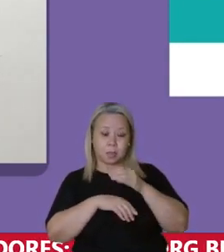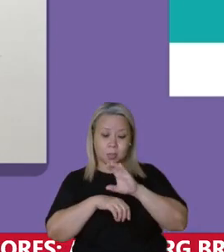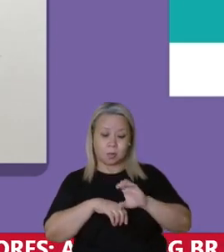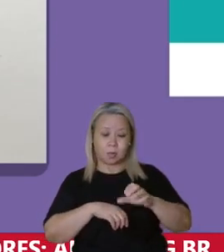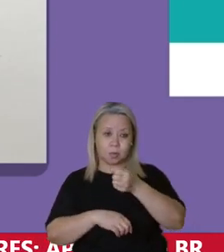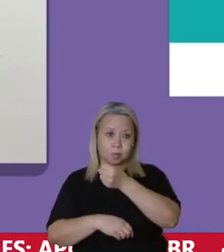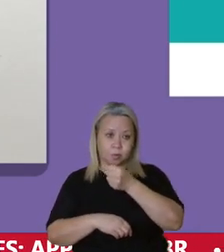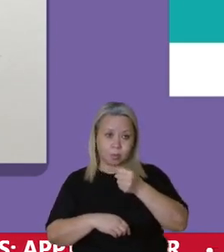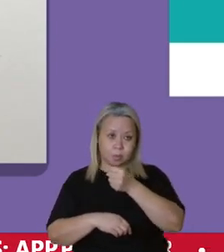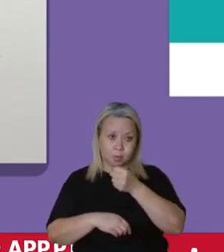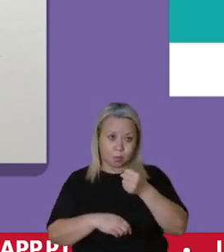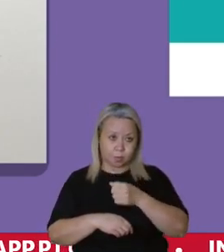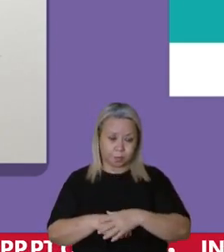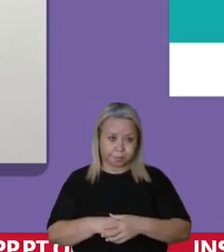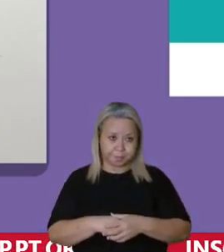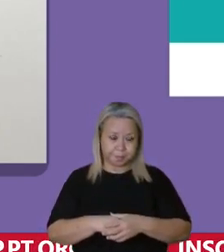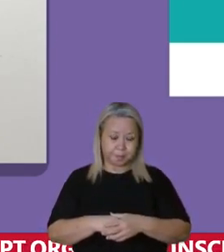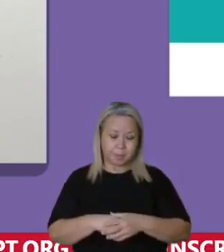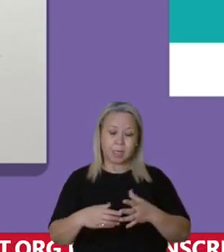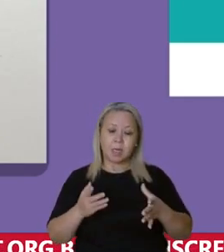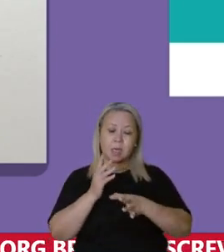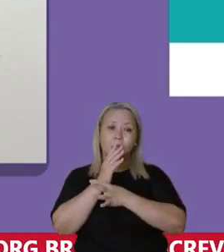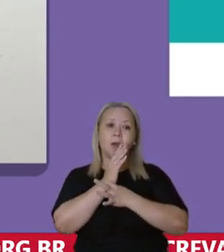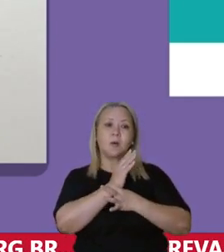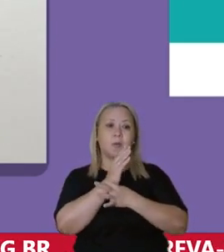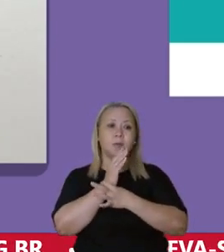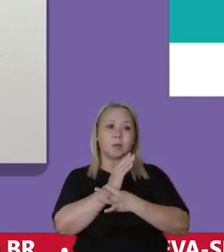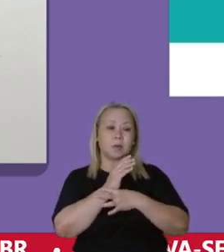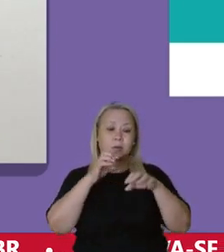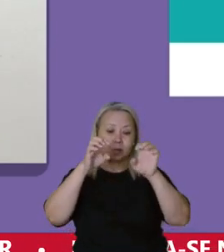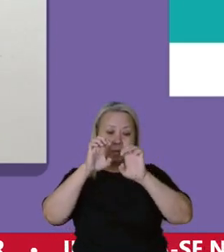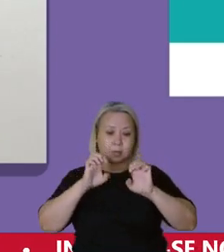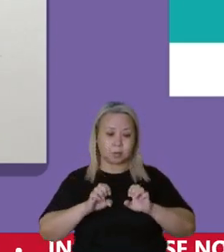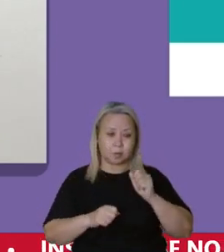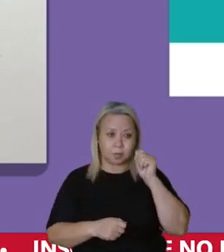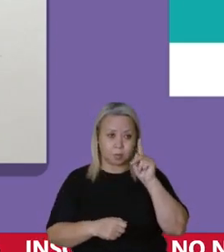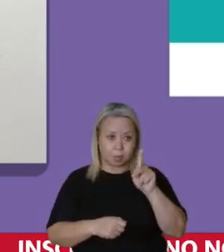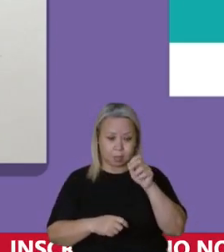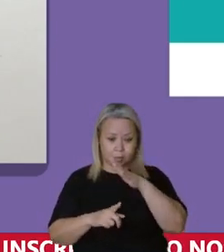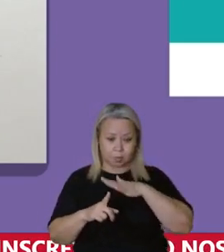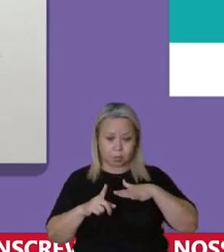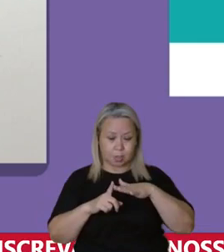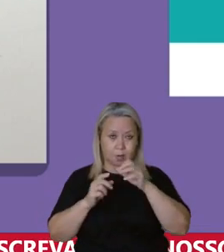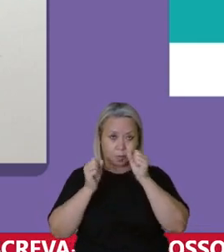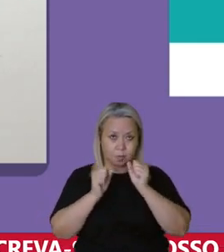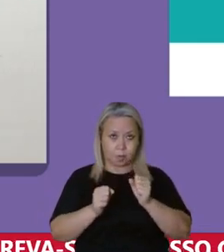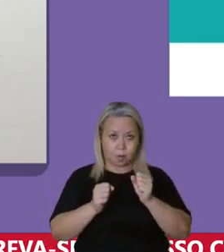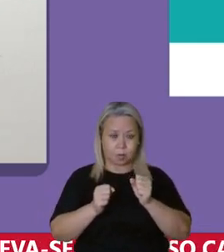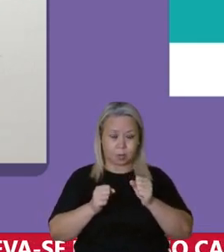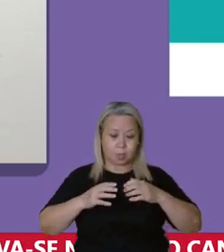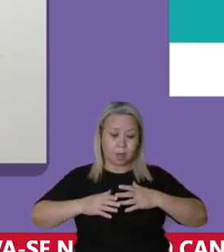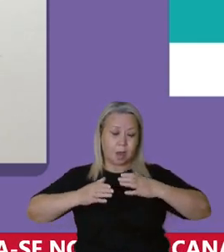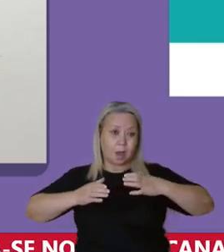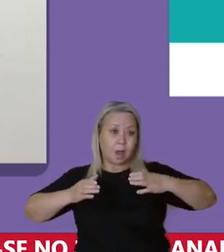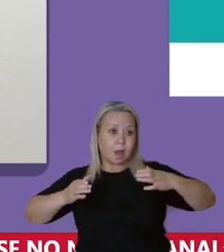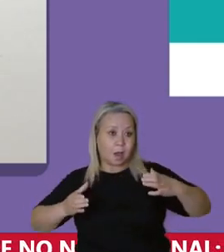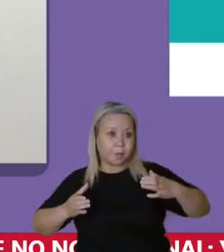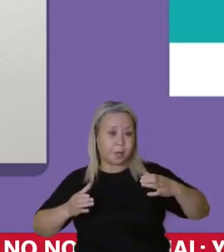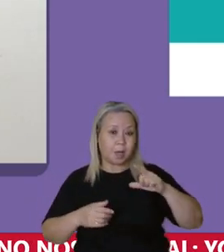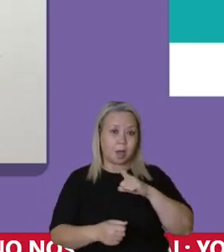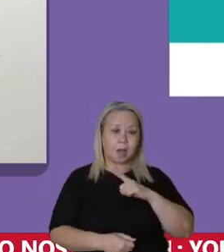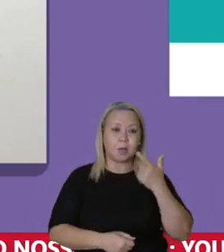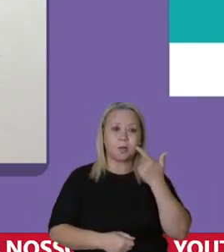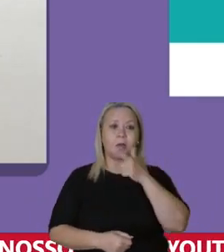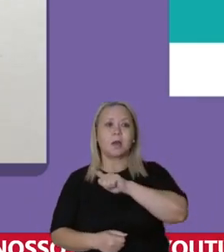88. Bom, para assegurar o sistema de seguridade social, que ele possa ser ampliado e ter